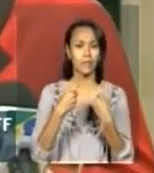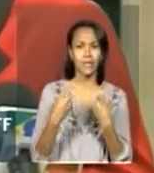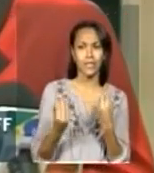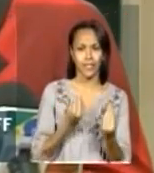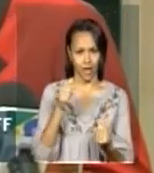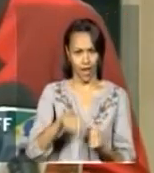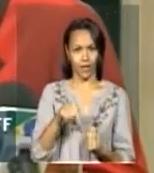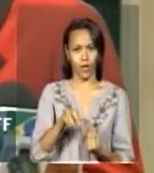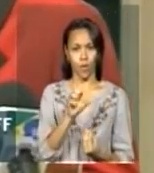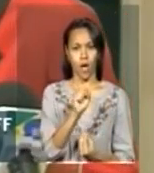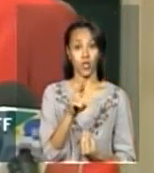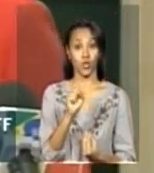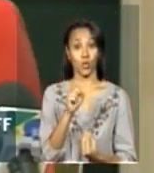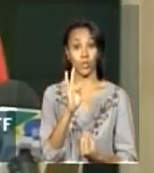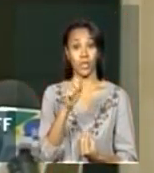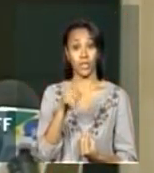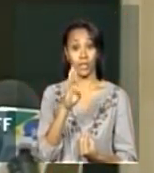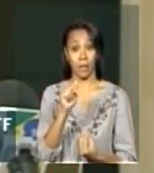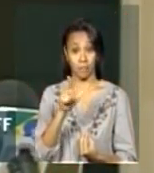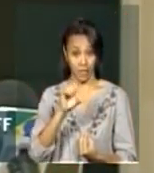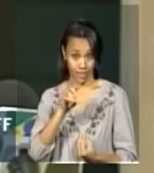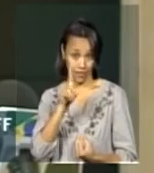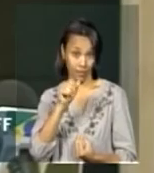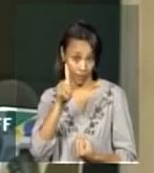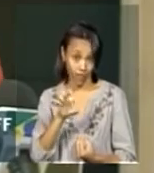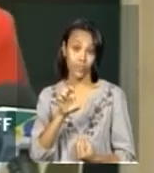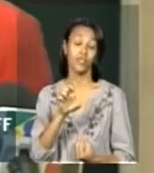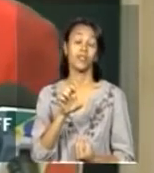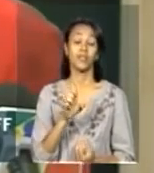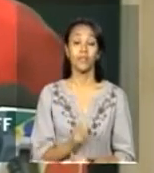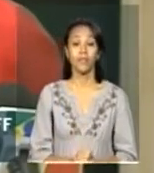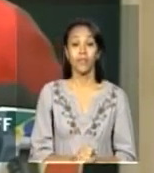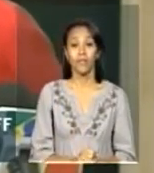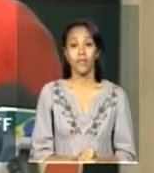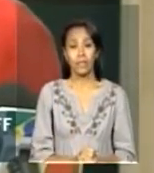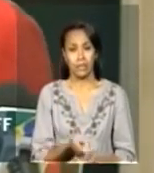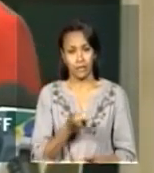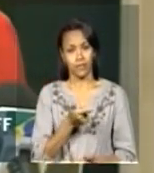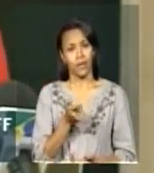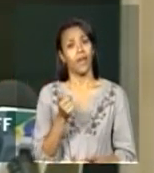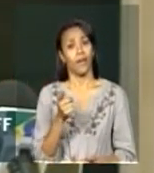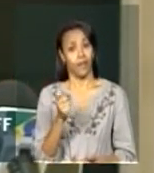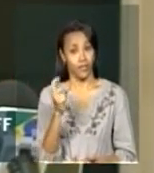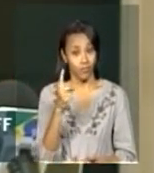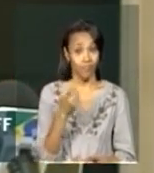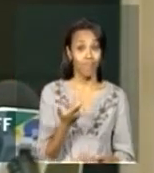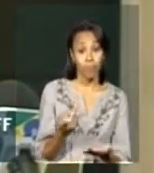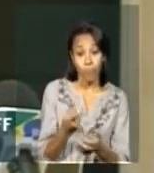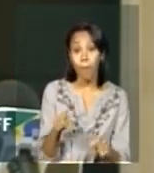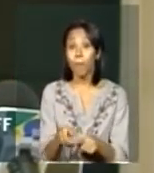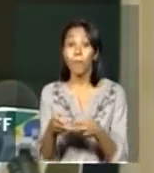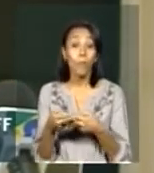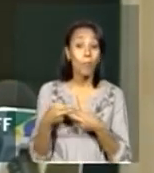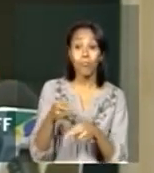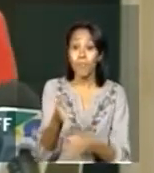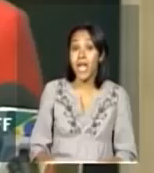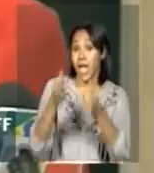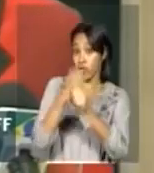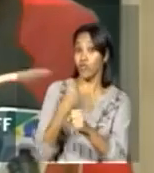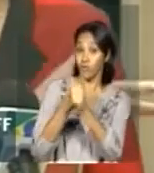sustentabilidade, né, procurando um eh edifícios sustentáveis, enfim,